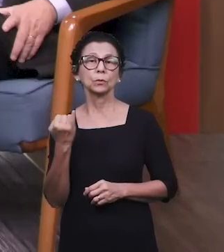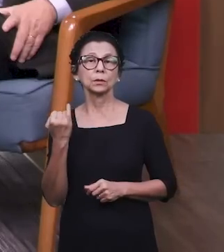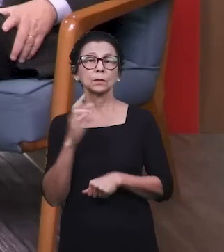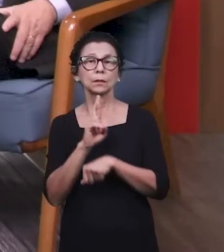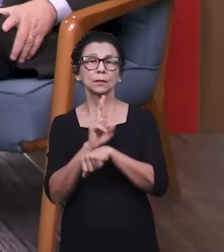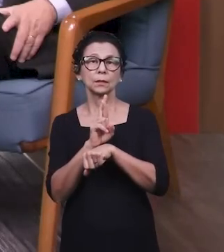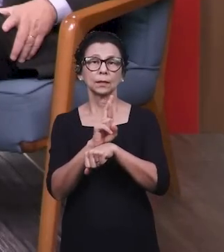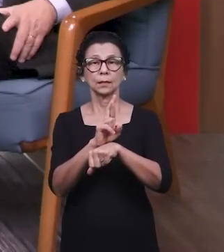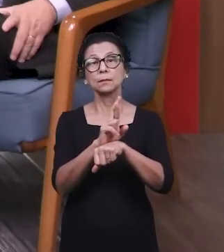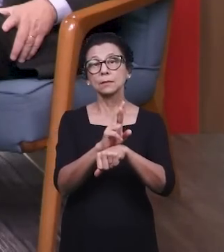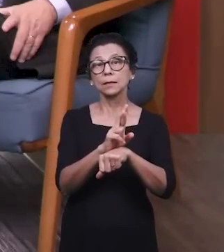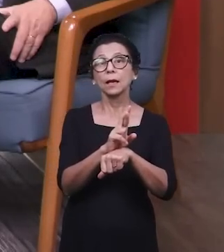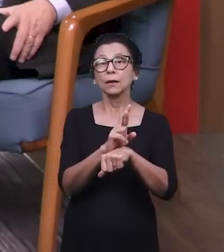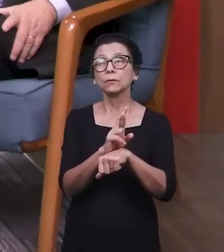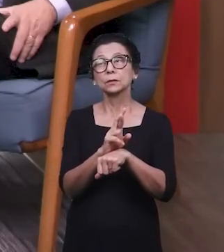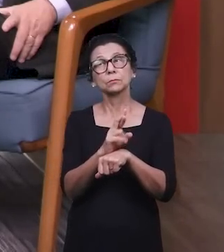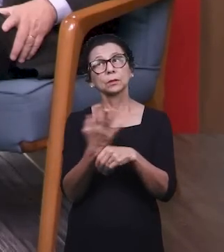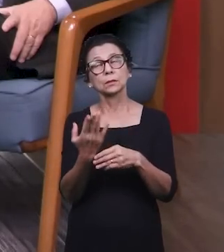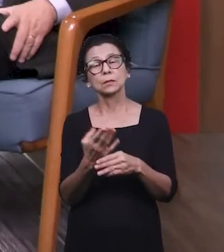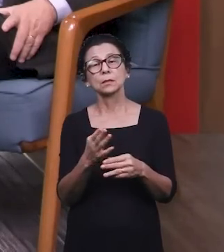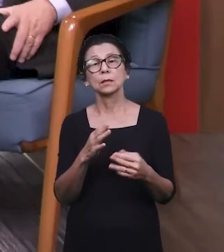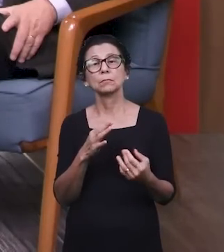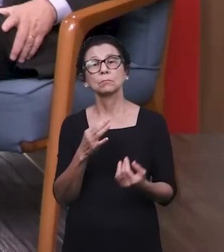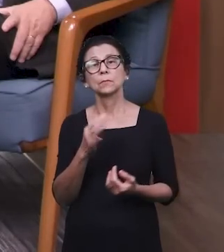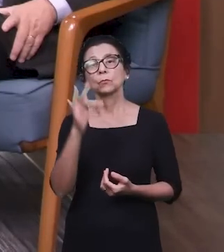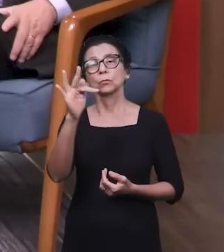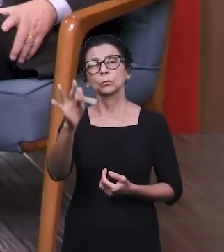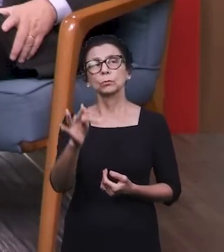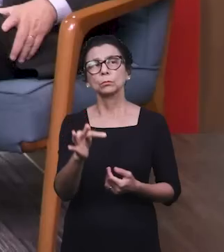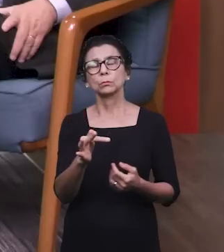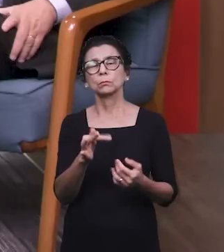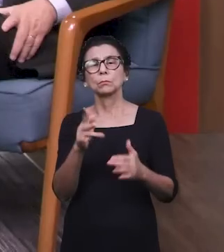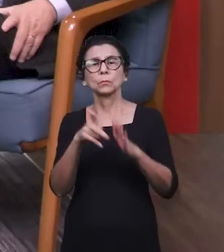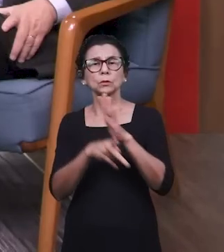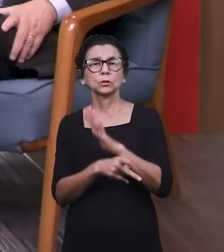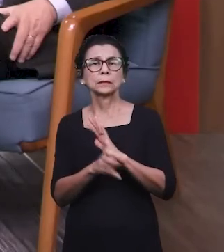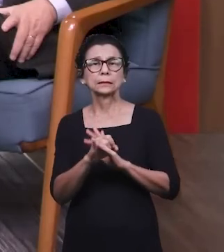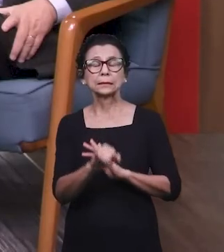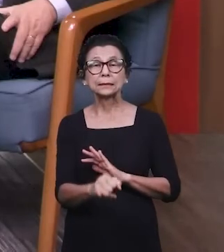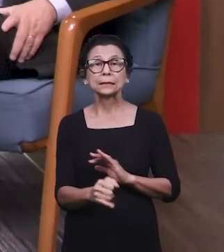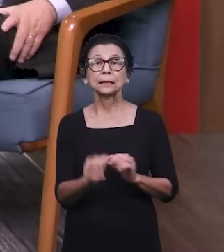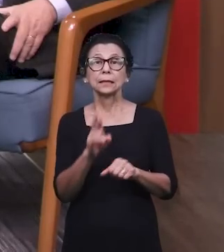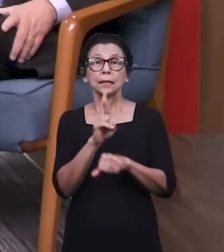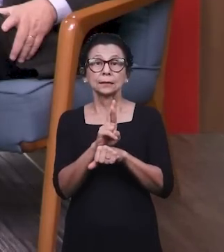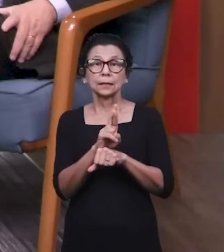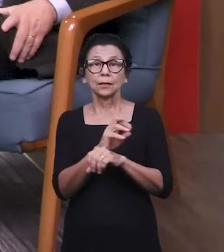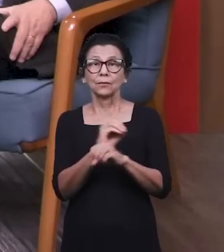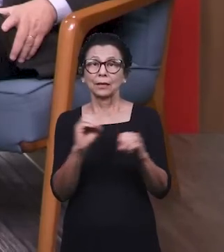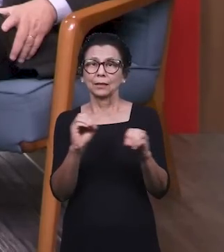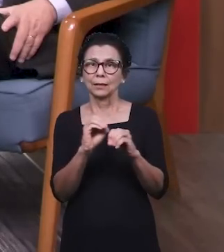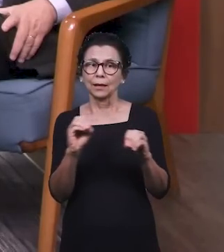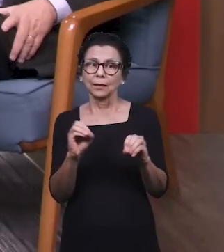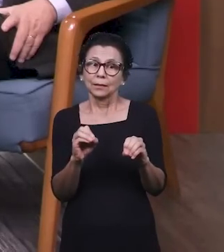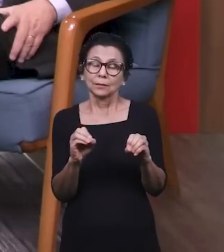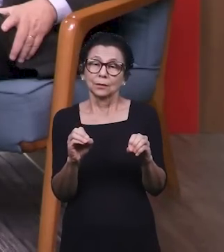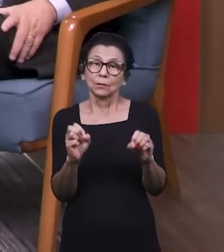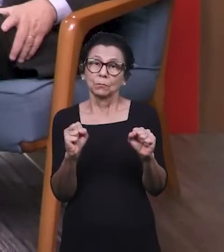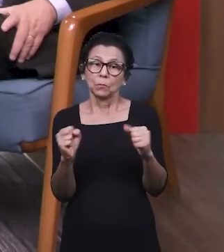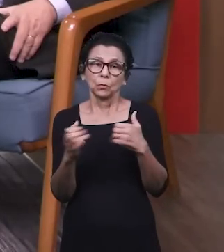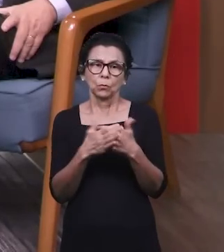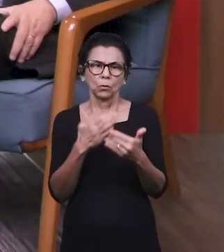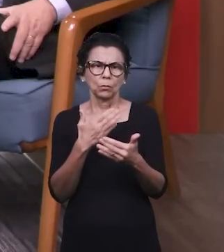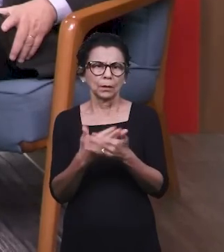em detrimento a outros objetivos. Porque, como eu disse, se você não tem essa reserva, você está suscetível a qualquer coisa que